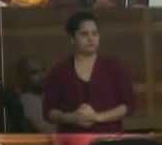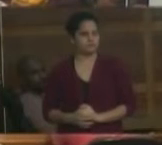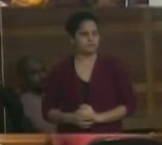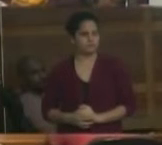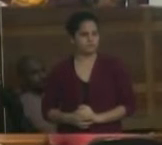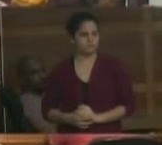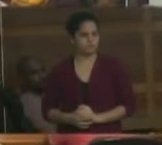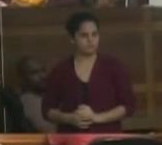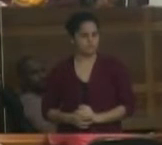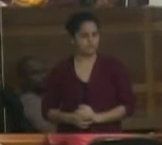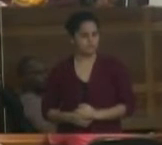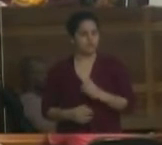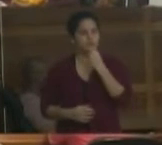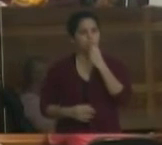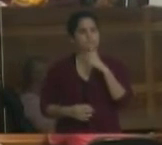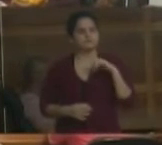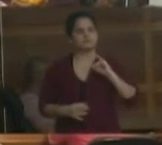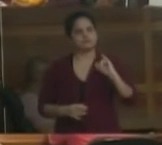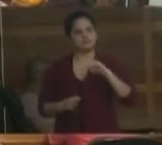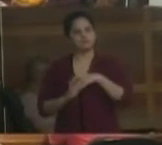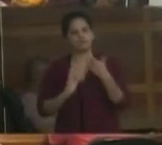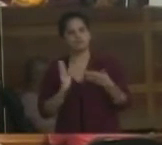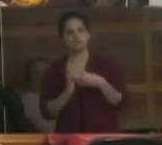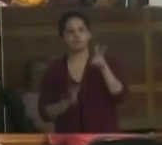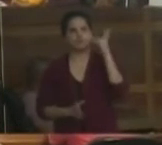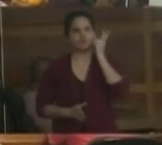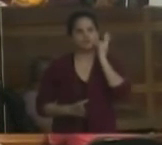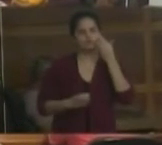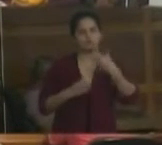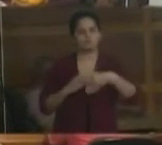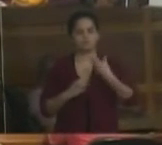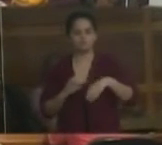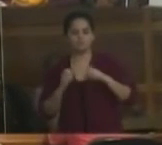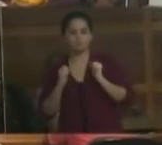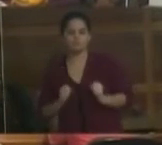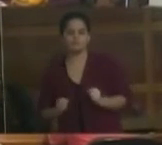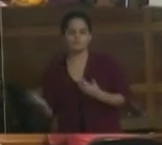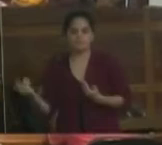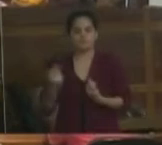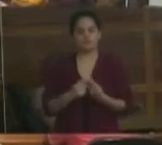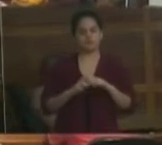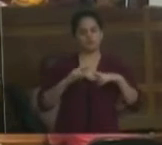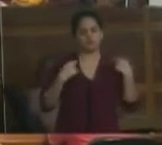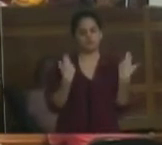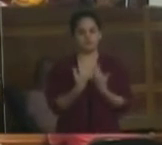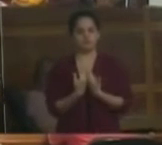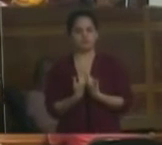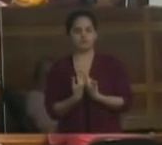e me mostra nesse novo grupo bazzi